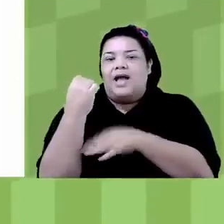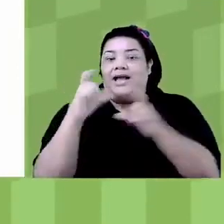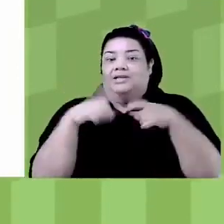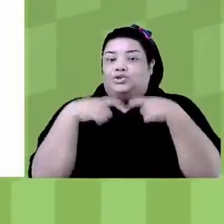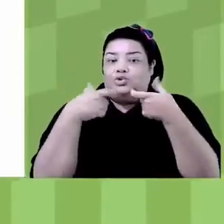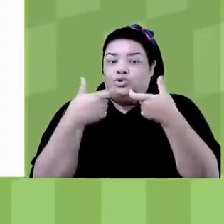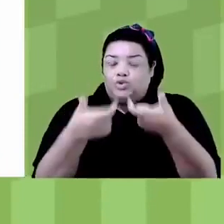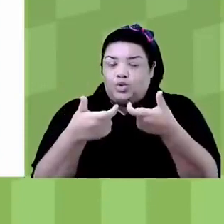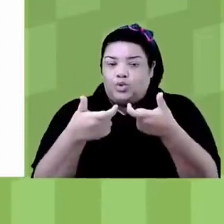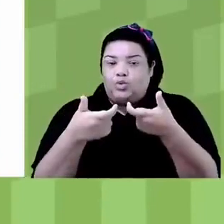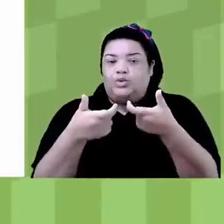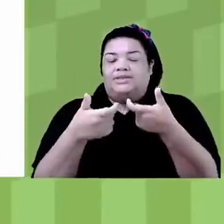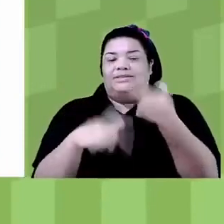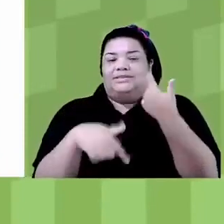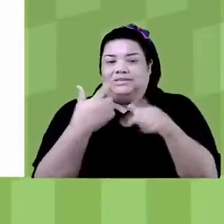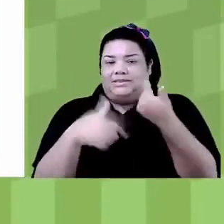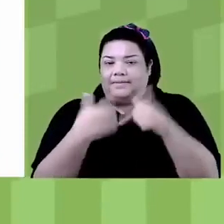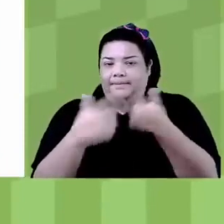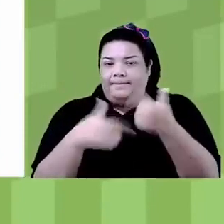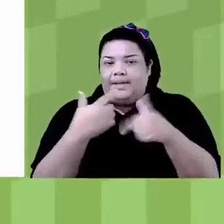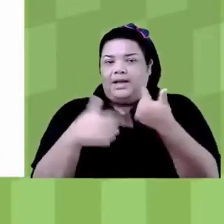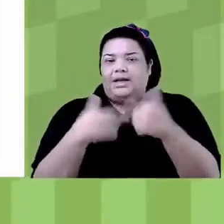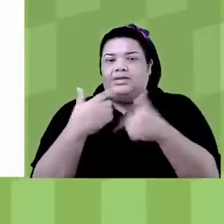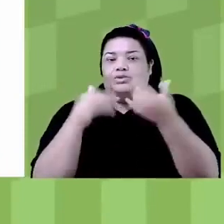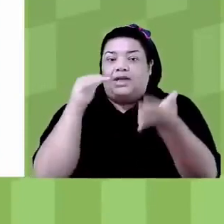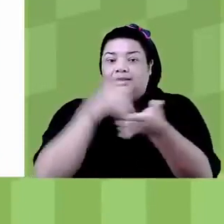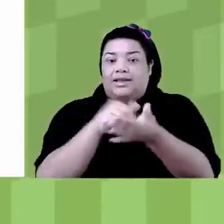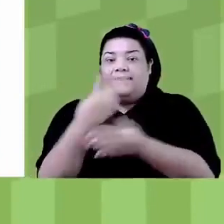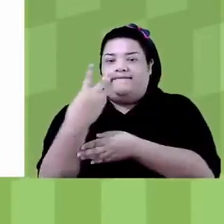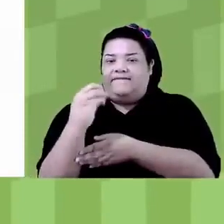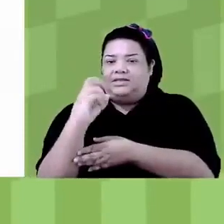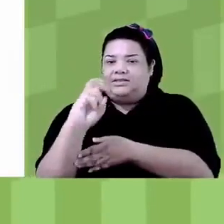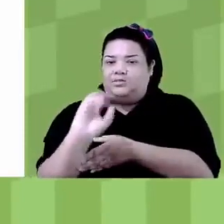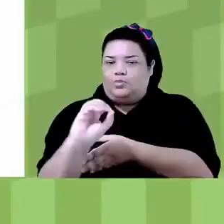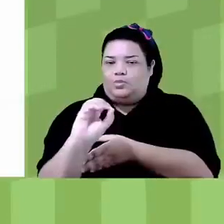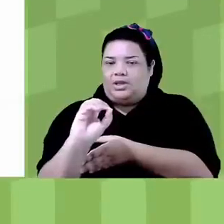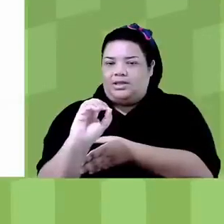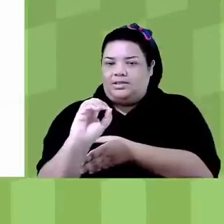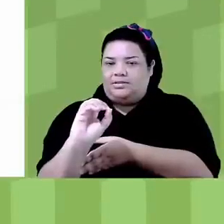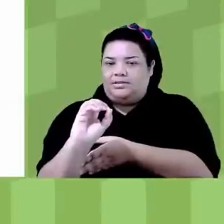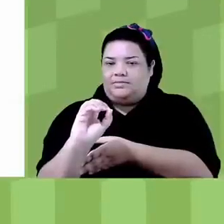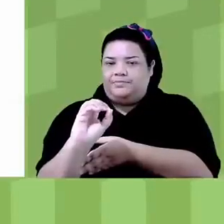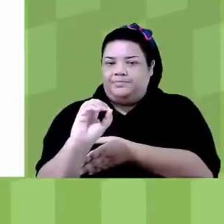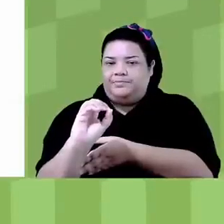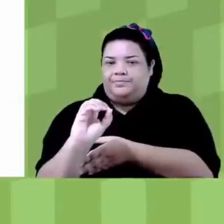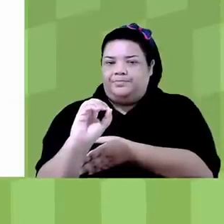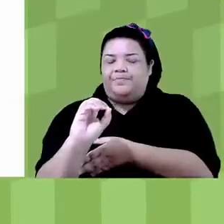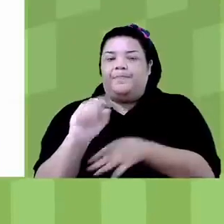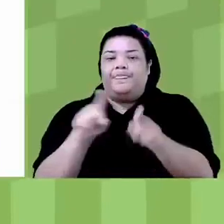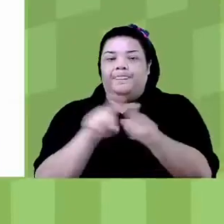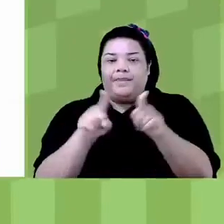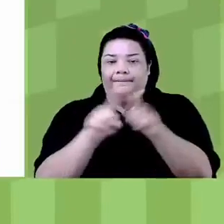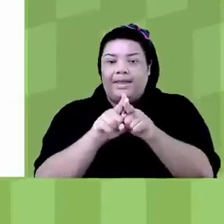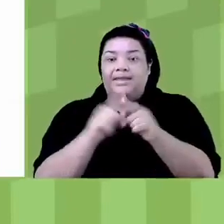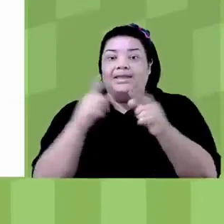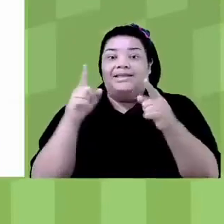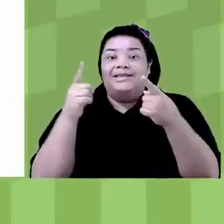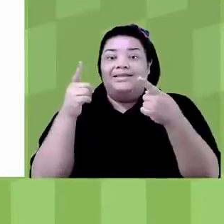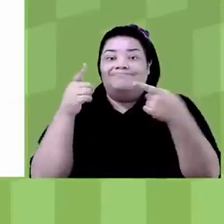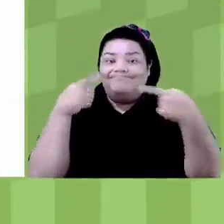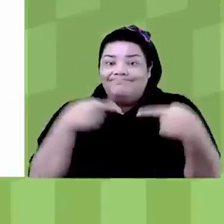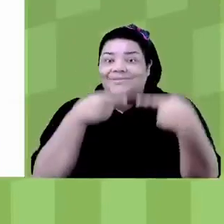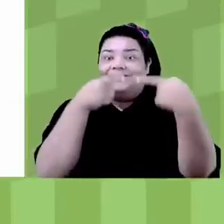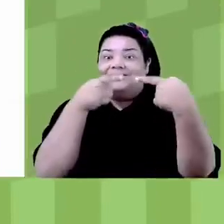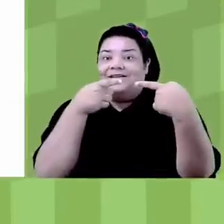que compõem o caminho até 2050, tem superação de desafios e construção